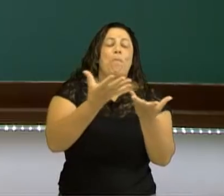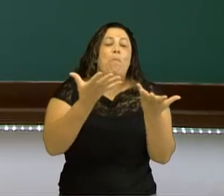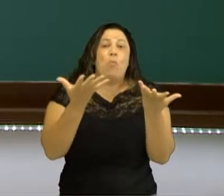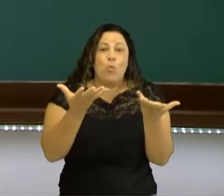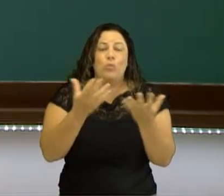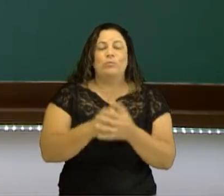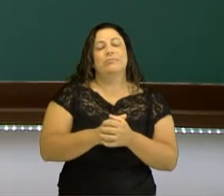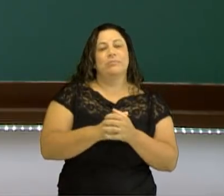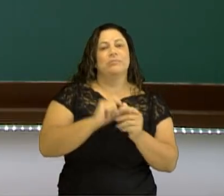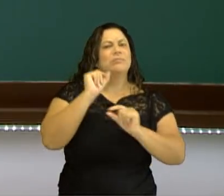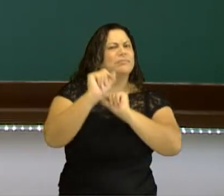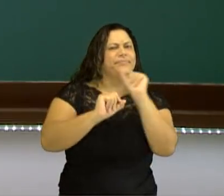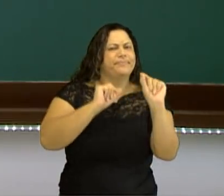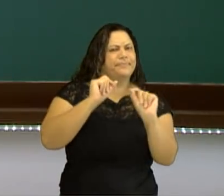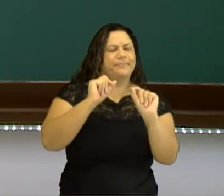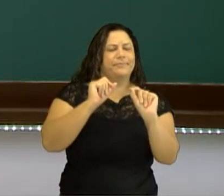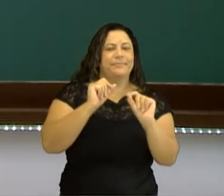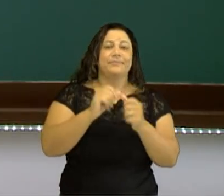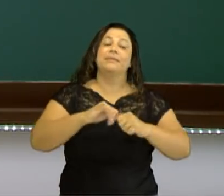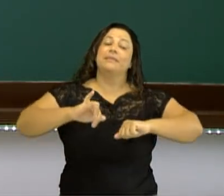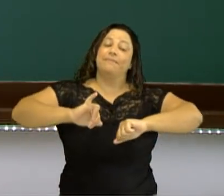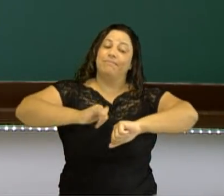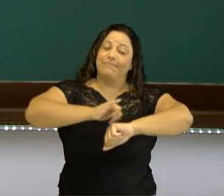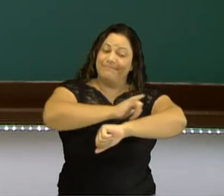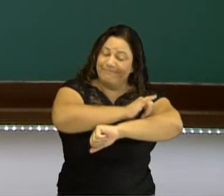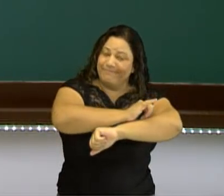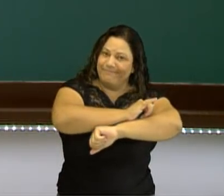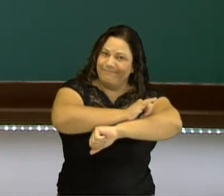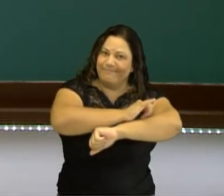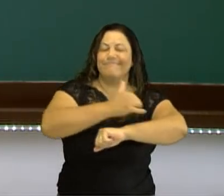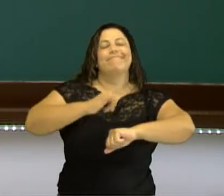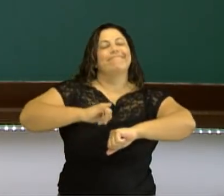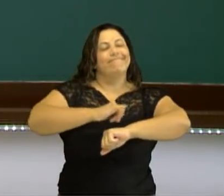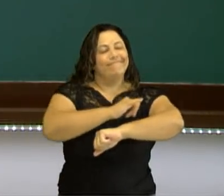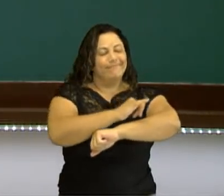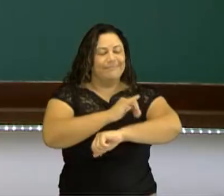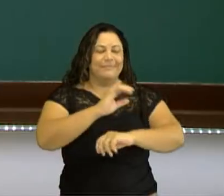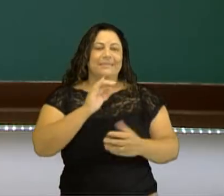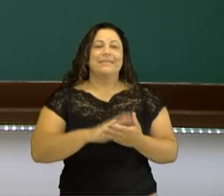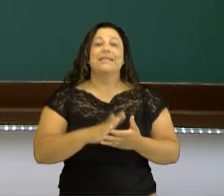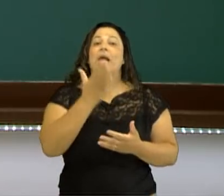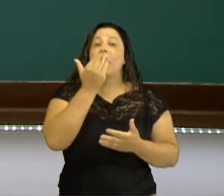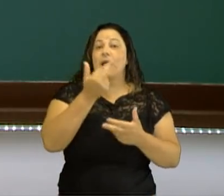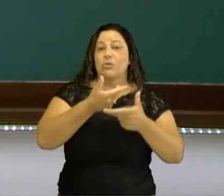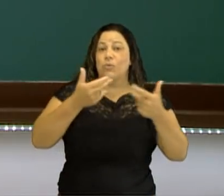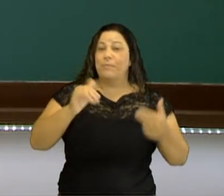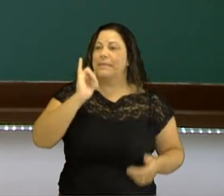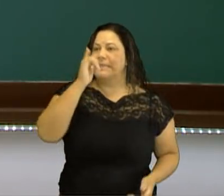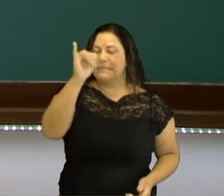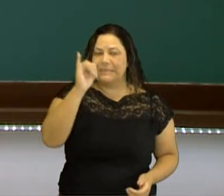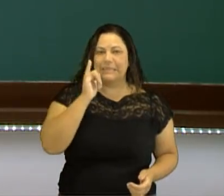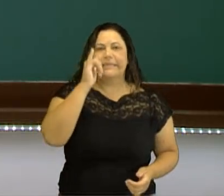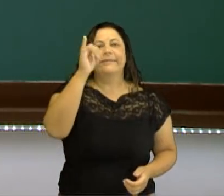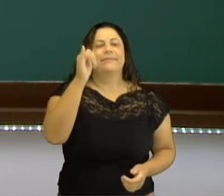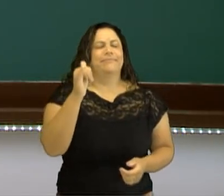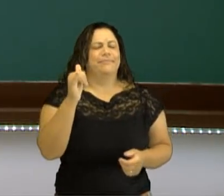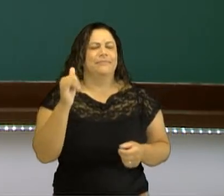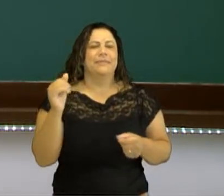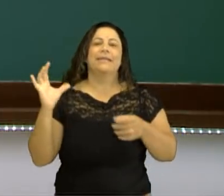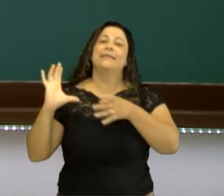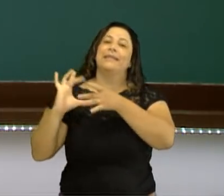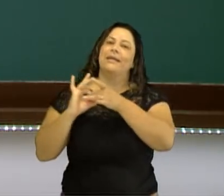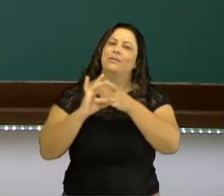exageradamente os lipídios vai ser o ganho de peso. Então, alimentos energéticos, geralmente os lipídios estarão associados